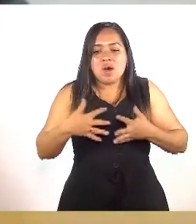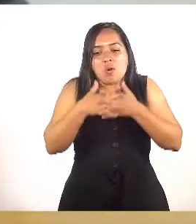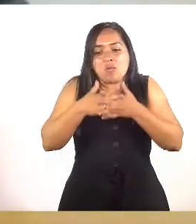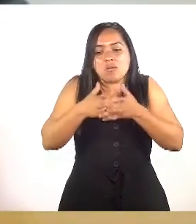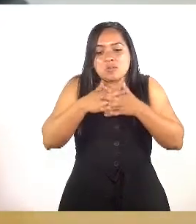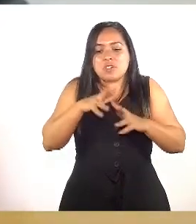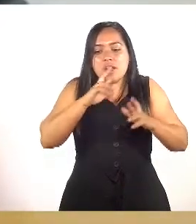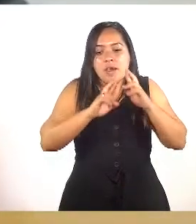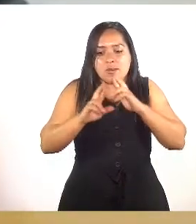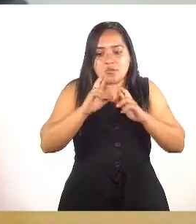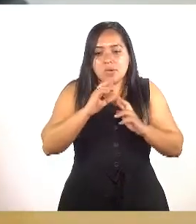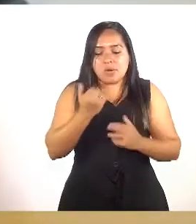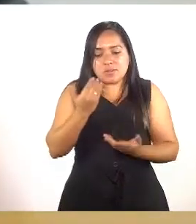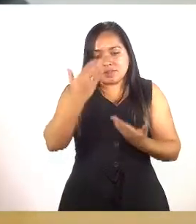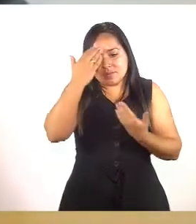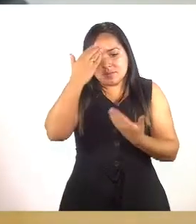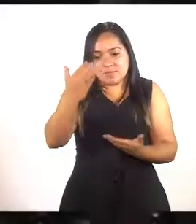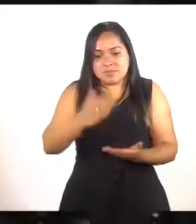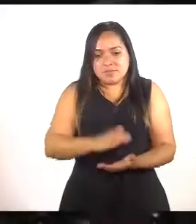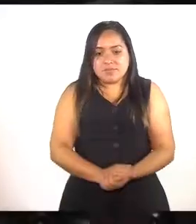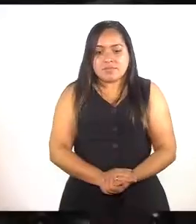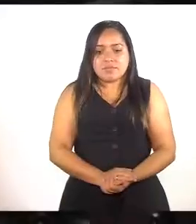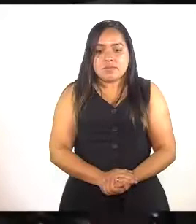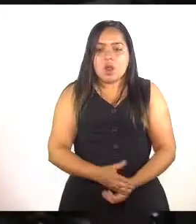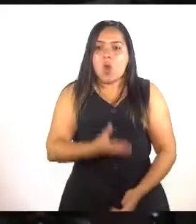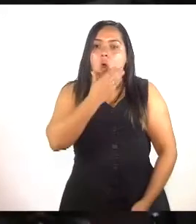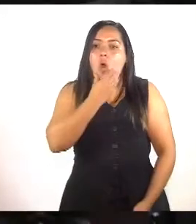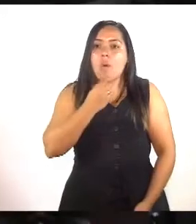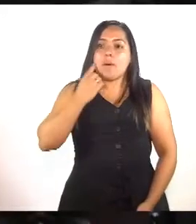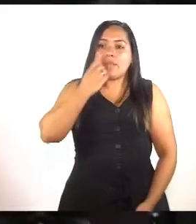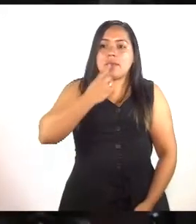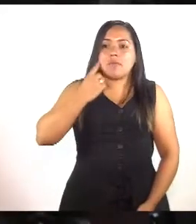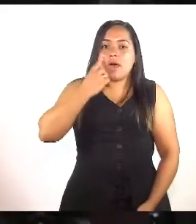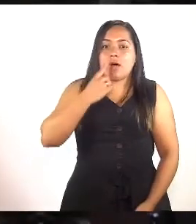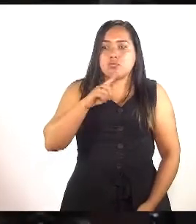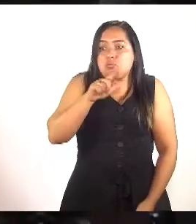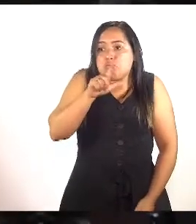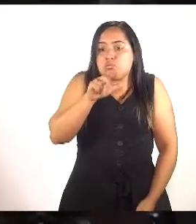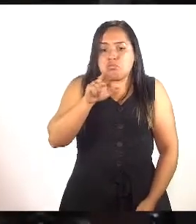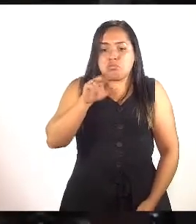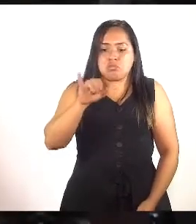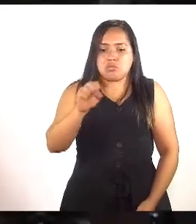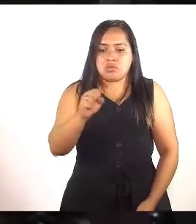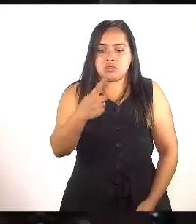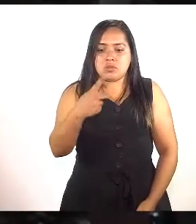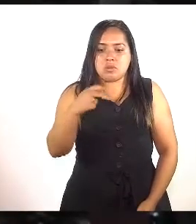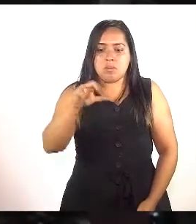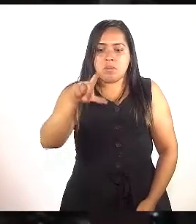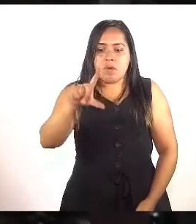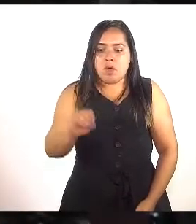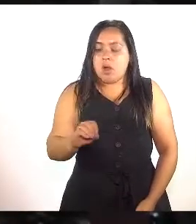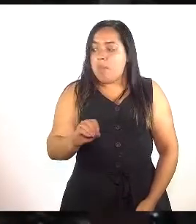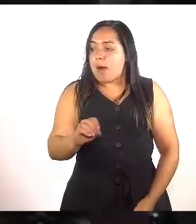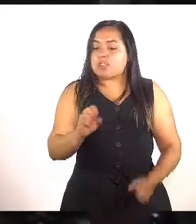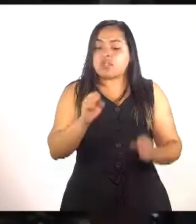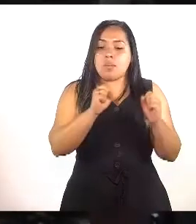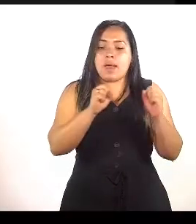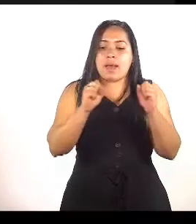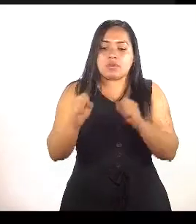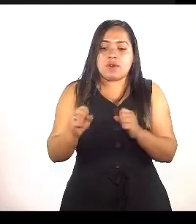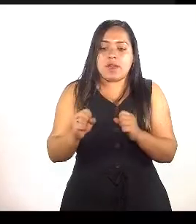Tá? Licença. Obrigado, deputado Luiz Paulo. Com a palavra, o deputado Jorge Felipe